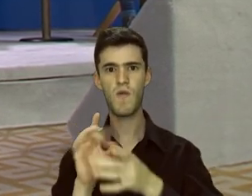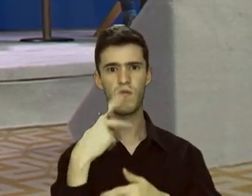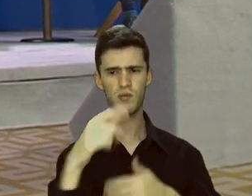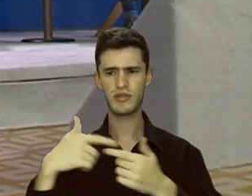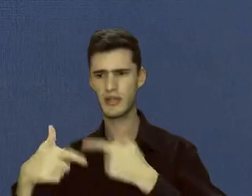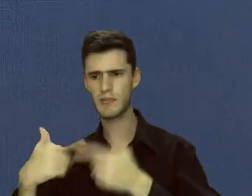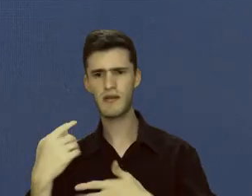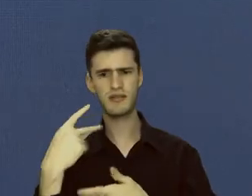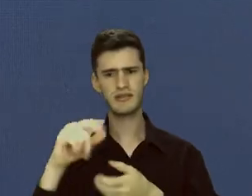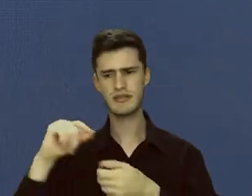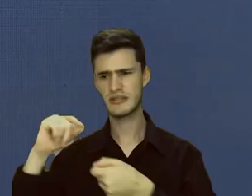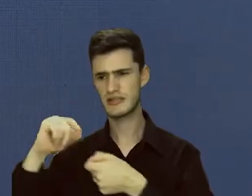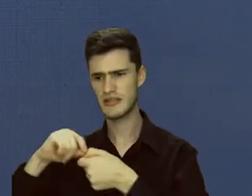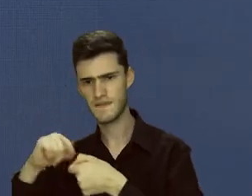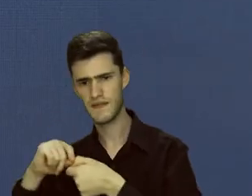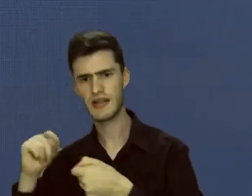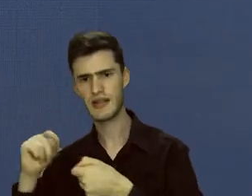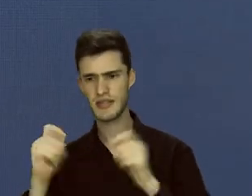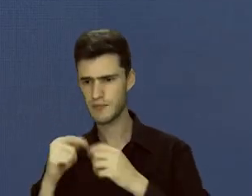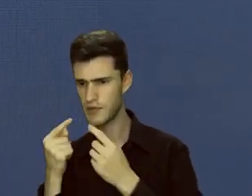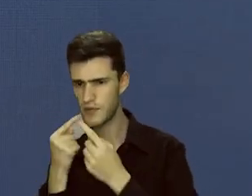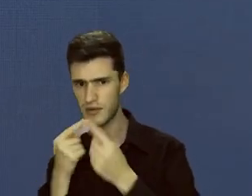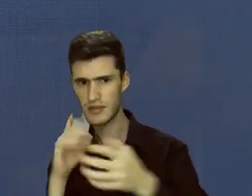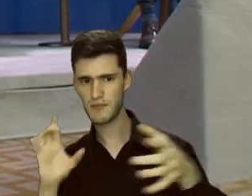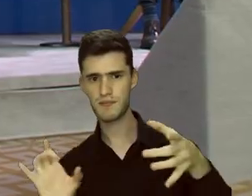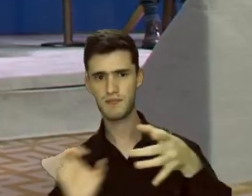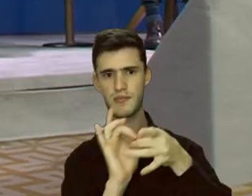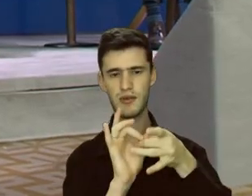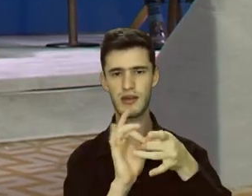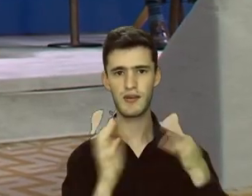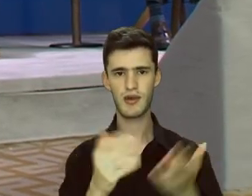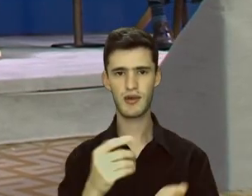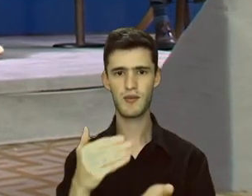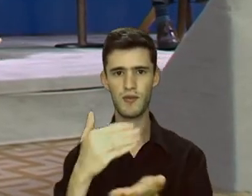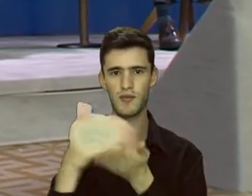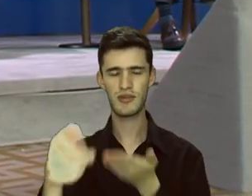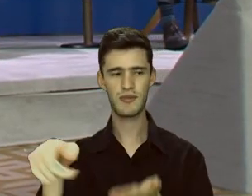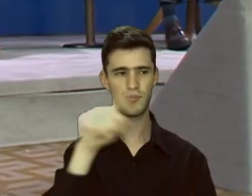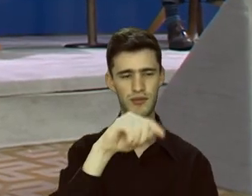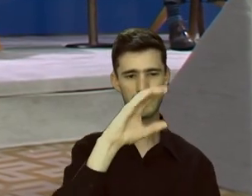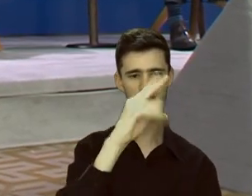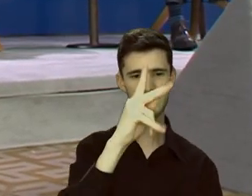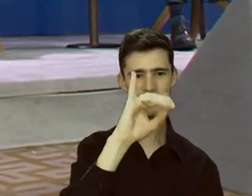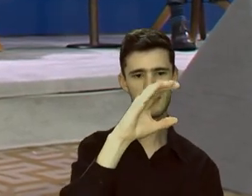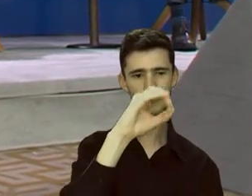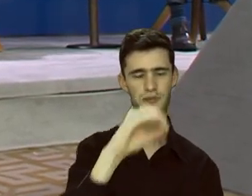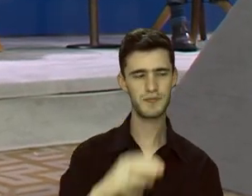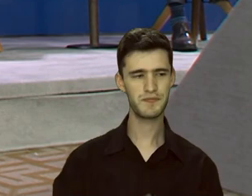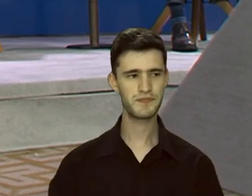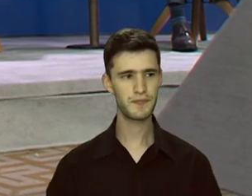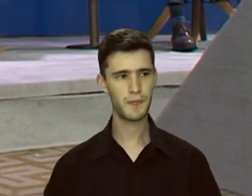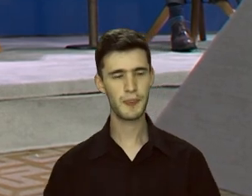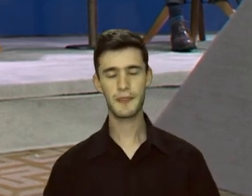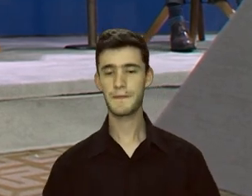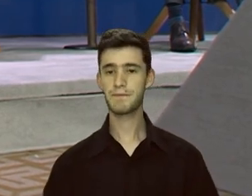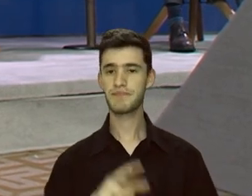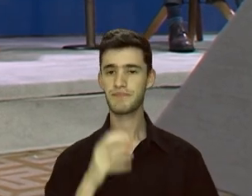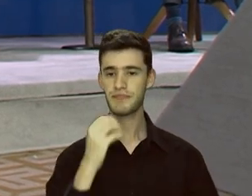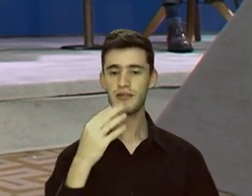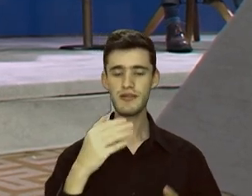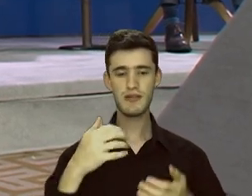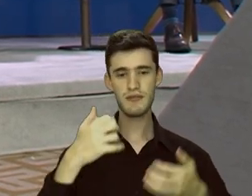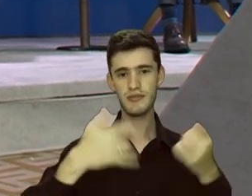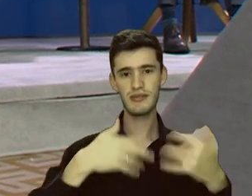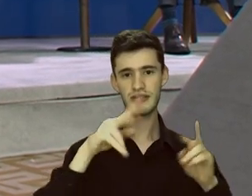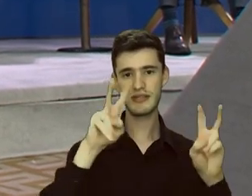a gente tá tendo aqui começar com o Chico agora então só para inverter um pouquinho obrigado então a gente falou um pouquinho das fintechs né pegando outras duas